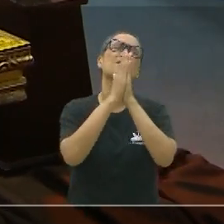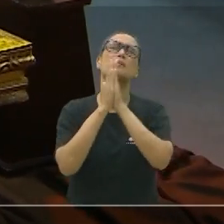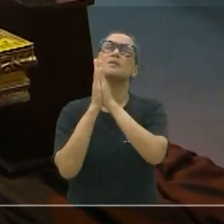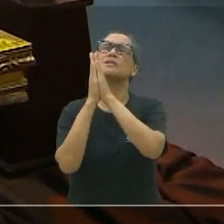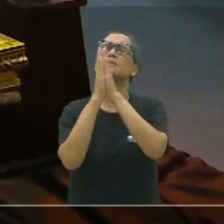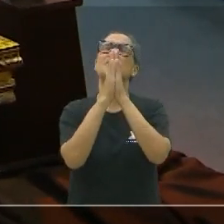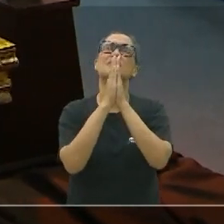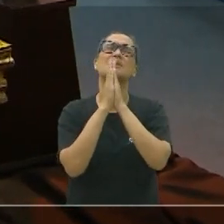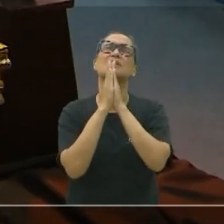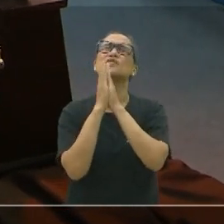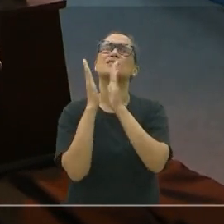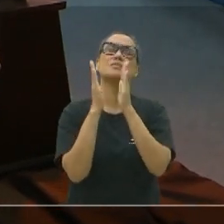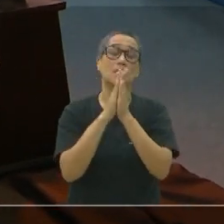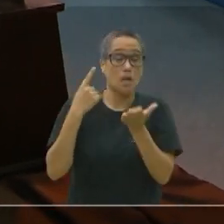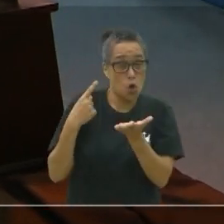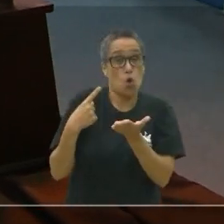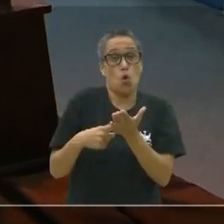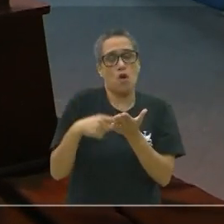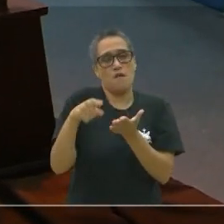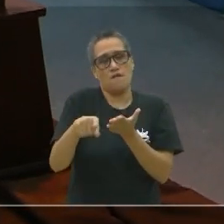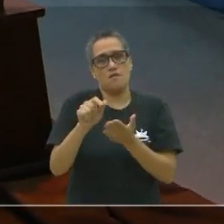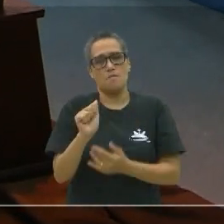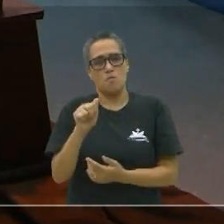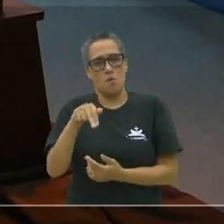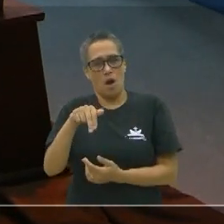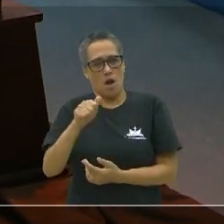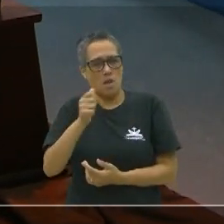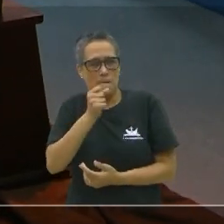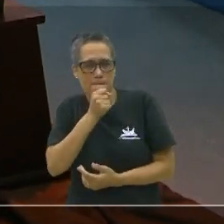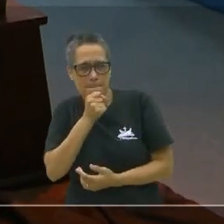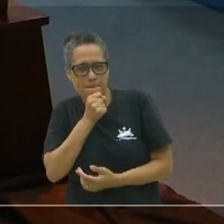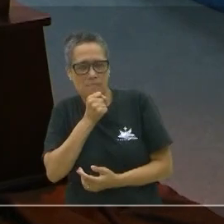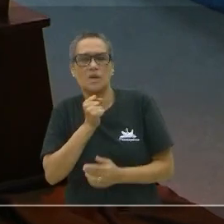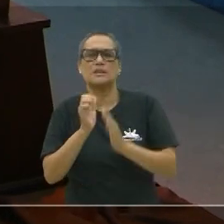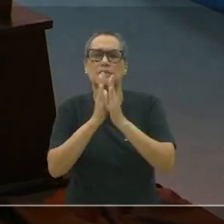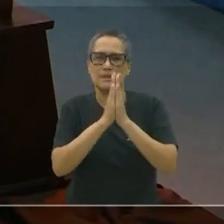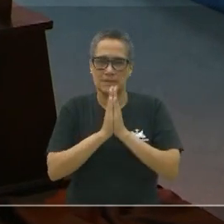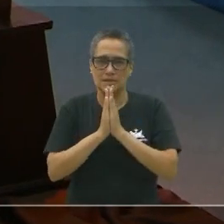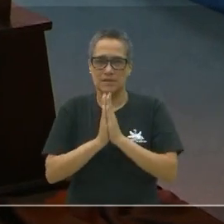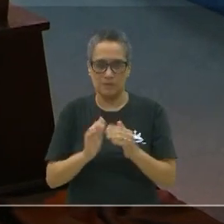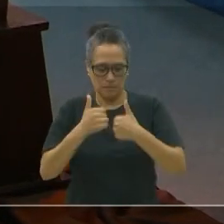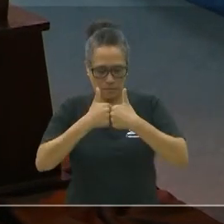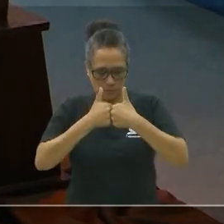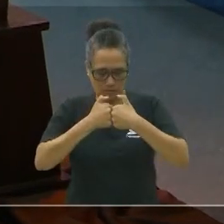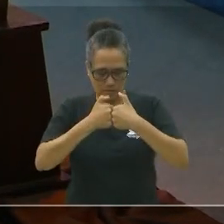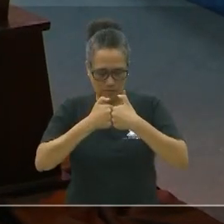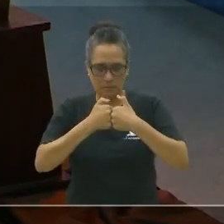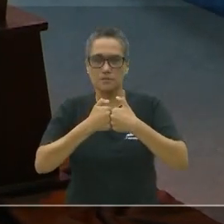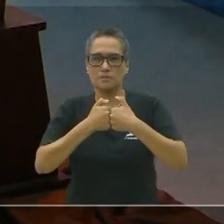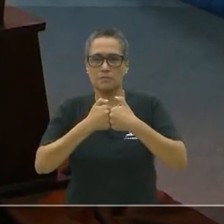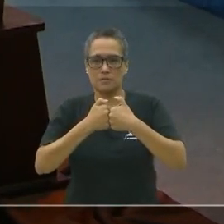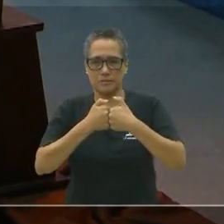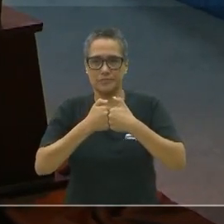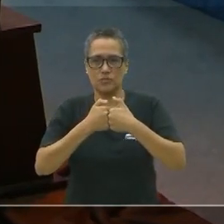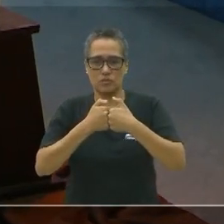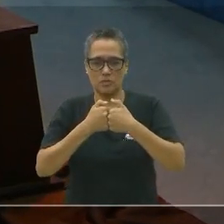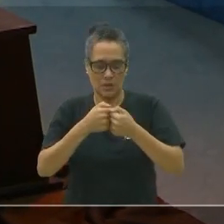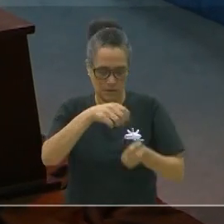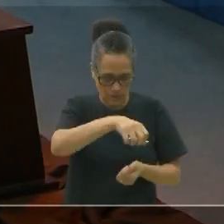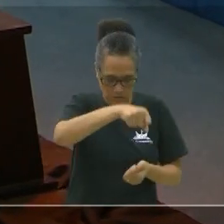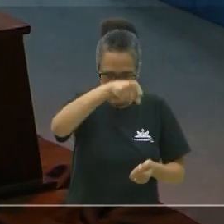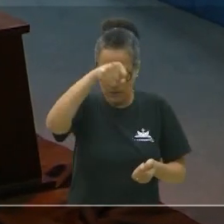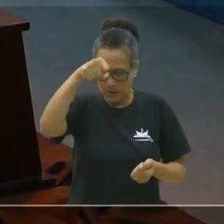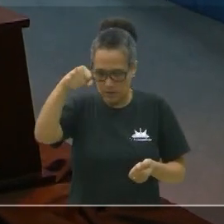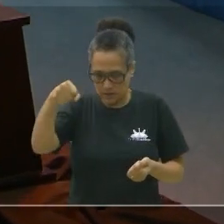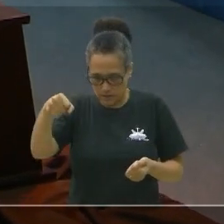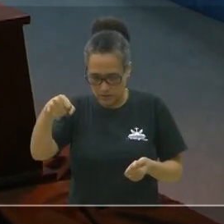Confirmando isso que a minha está rezando. Quando a arca foi aberta, a imagem que o Senhor me deu,